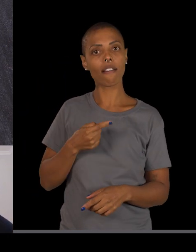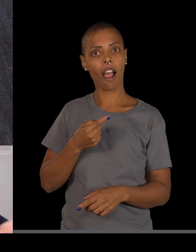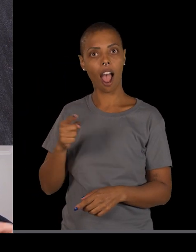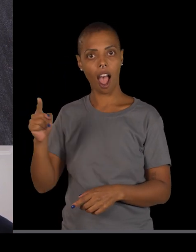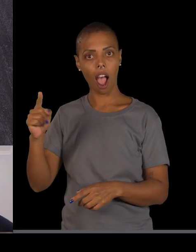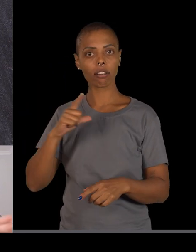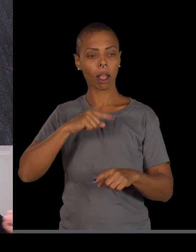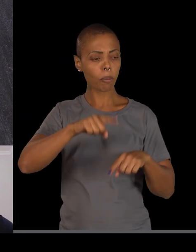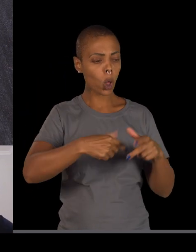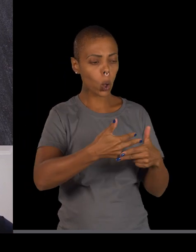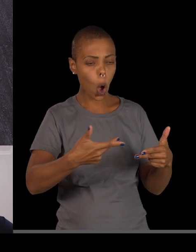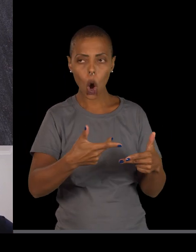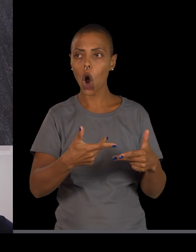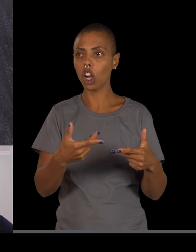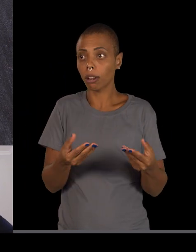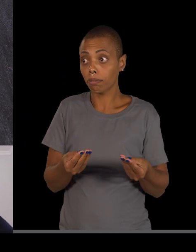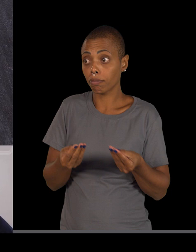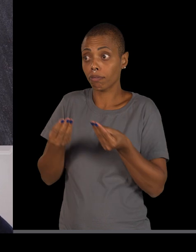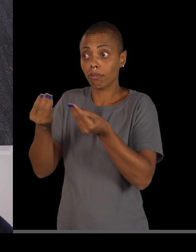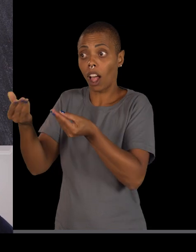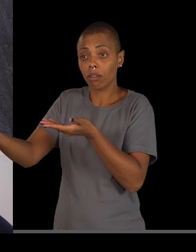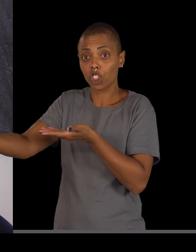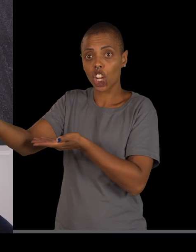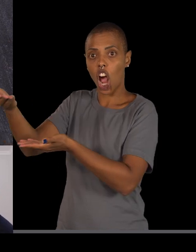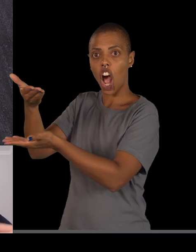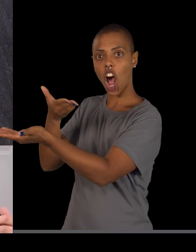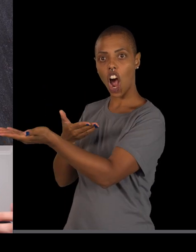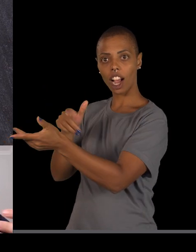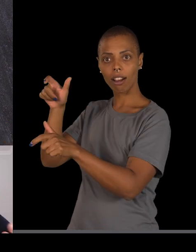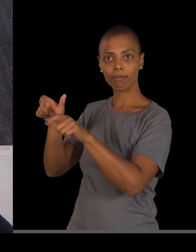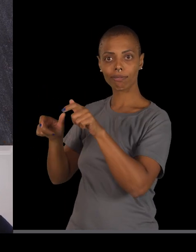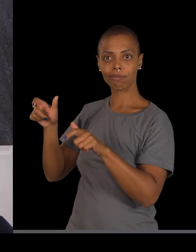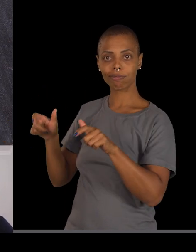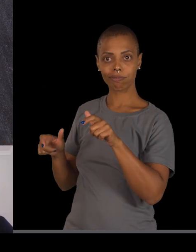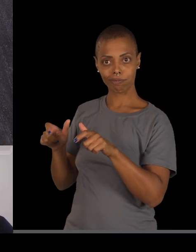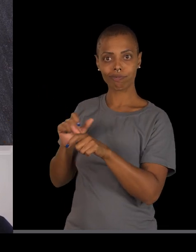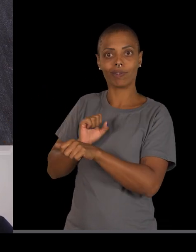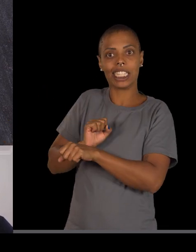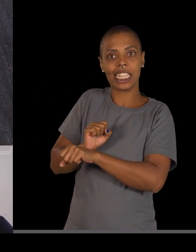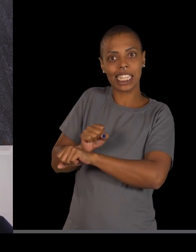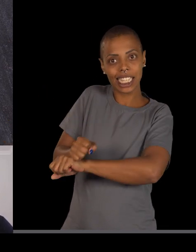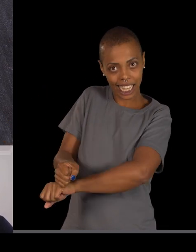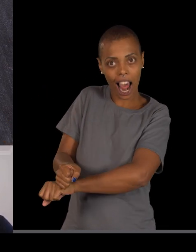do escambo, levando produtos para a África, eles vão pegar